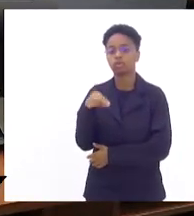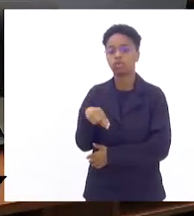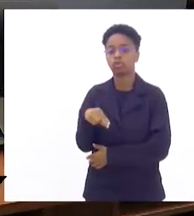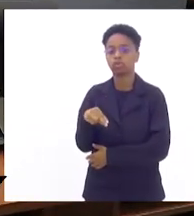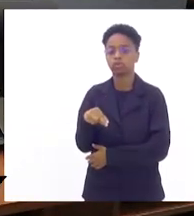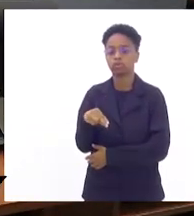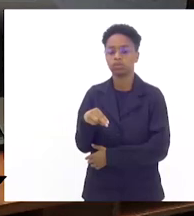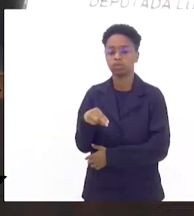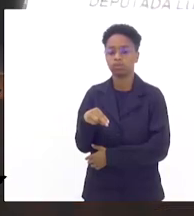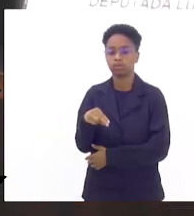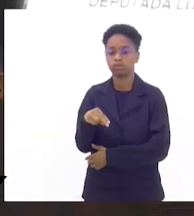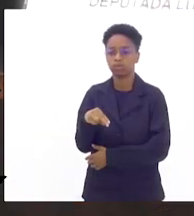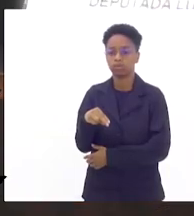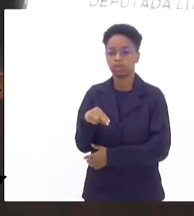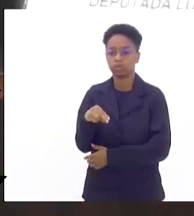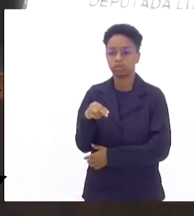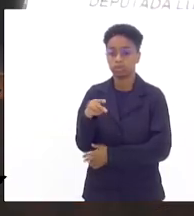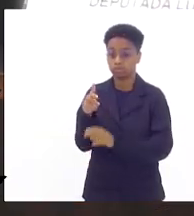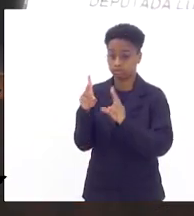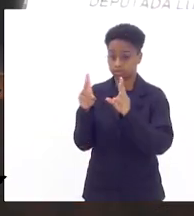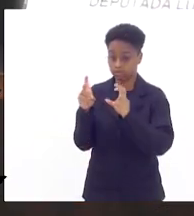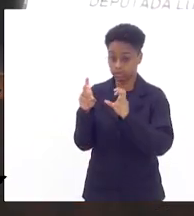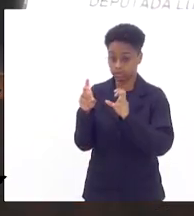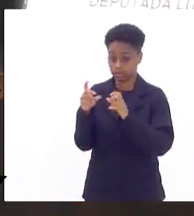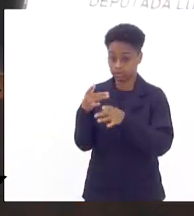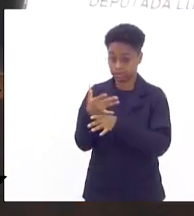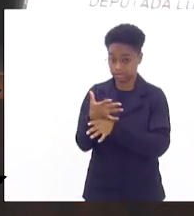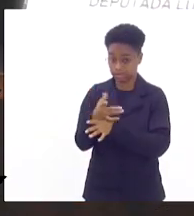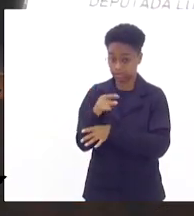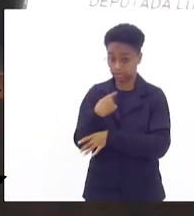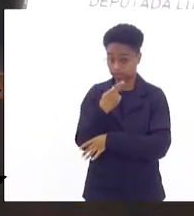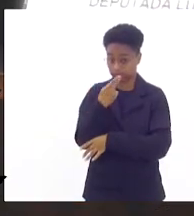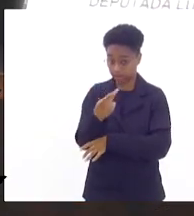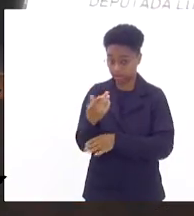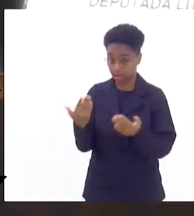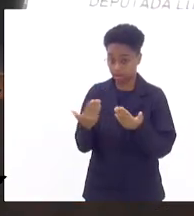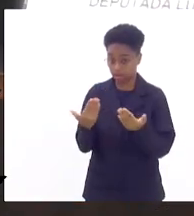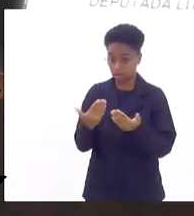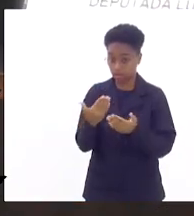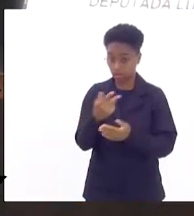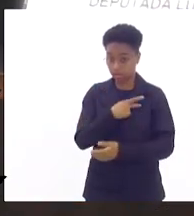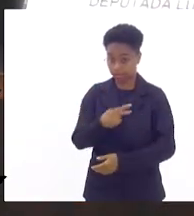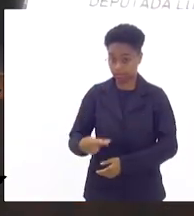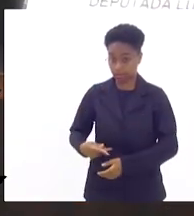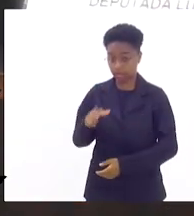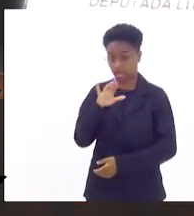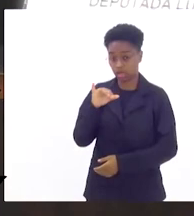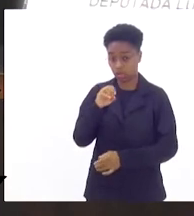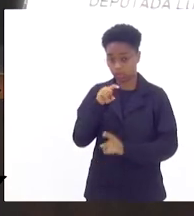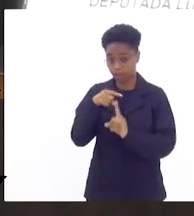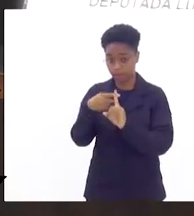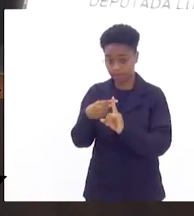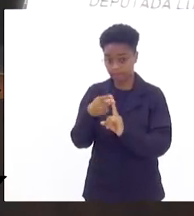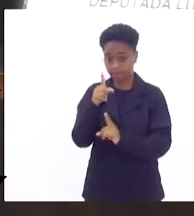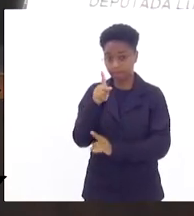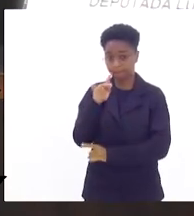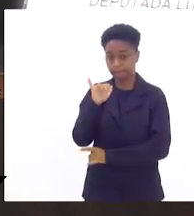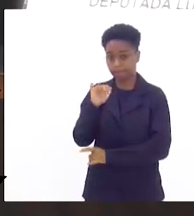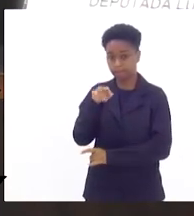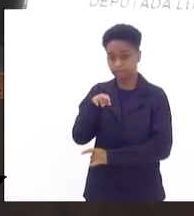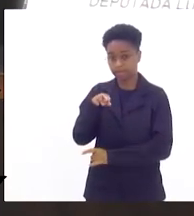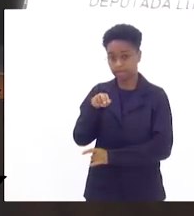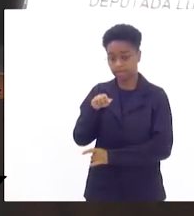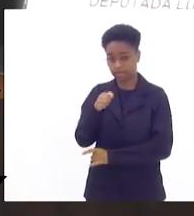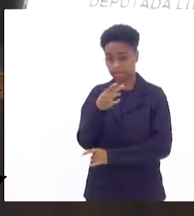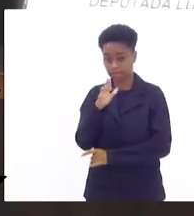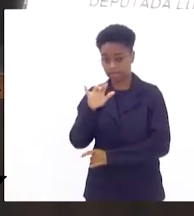Robson, a questão do município que foi citado aqui pelo presidente da Rio Mais, de Pinheiral,